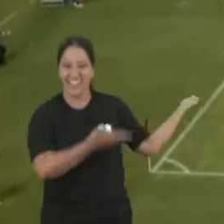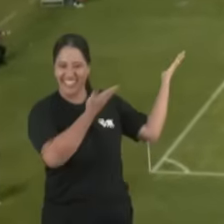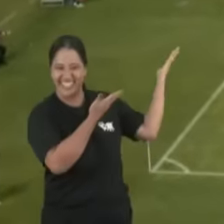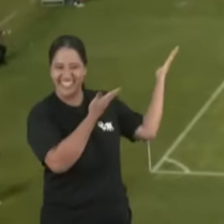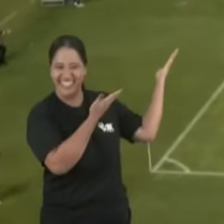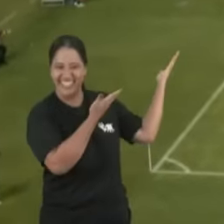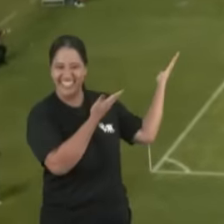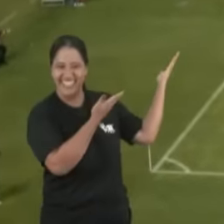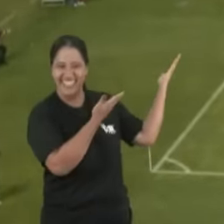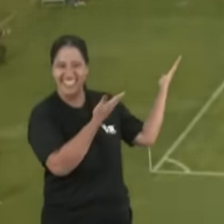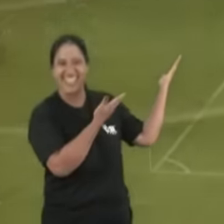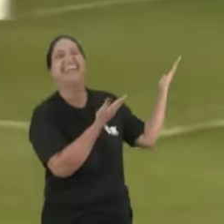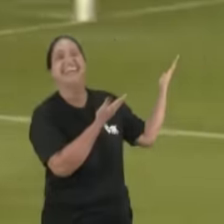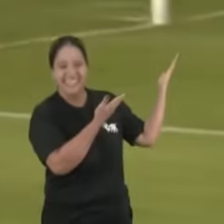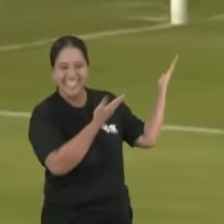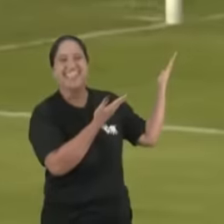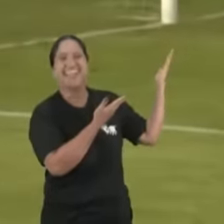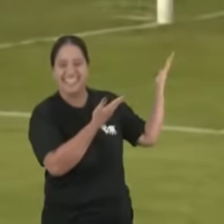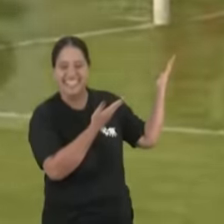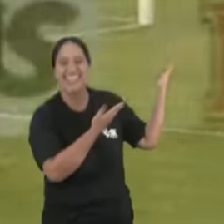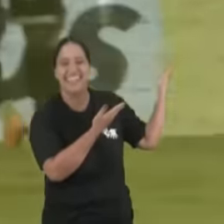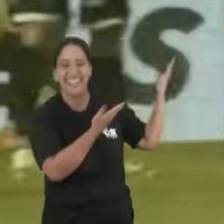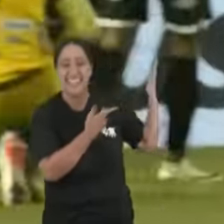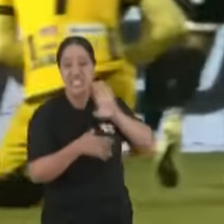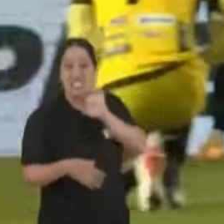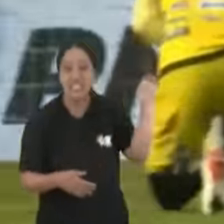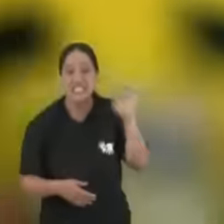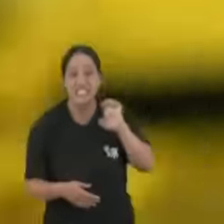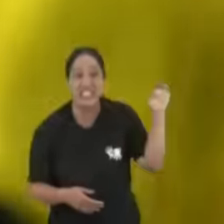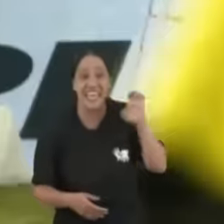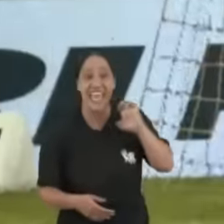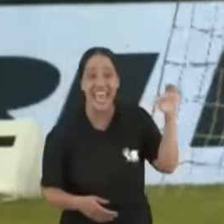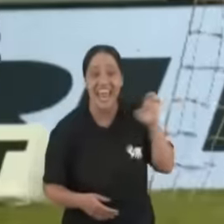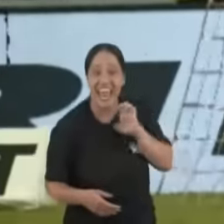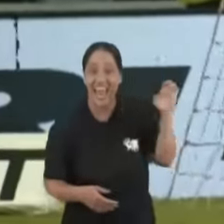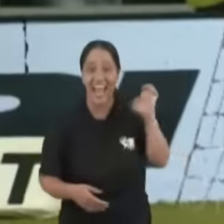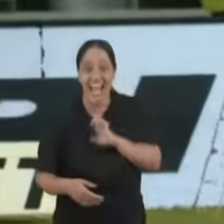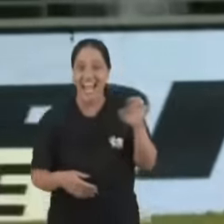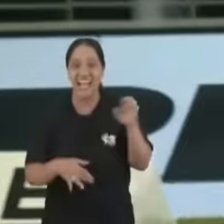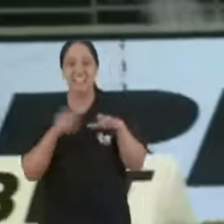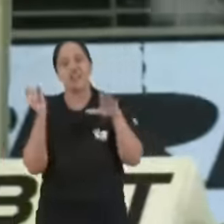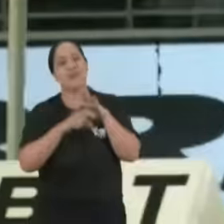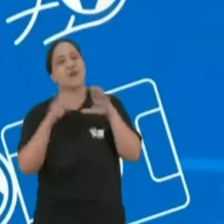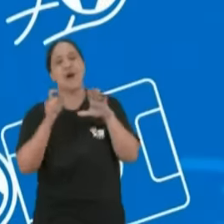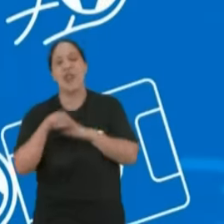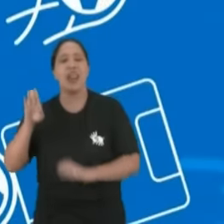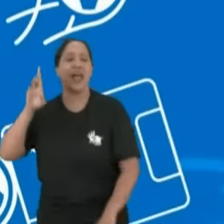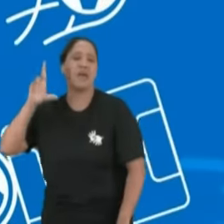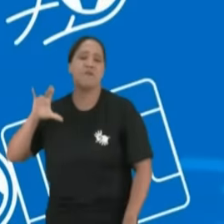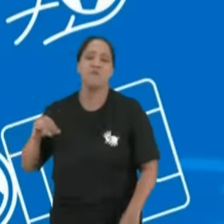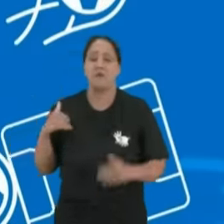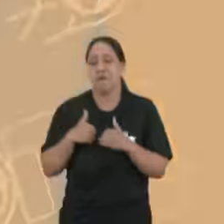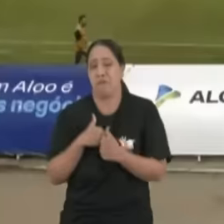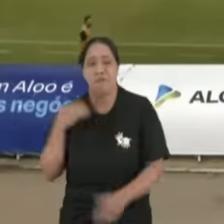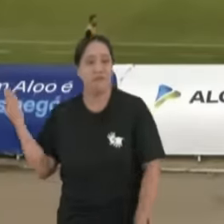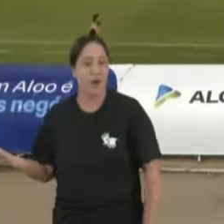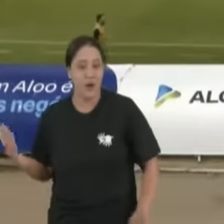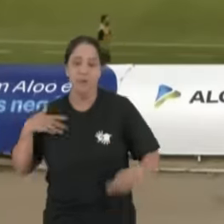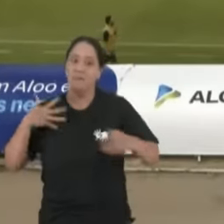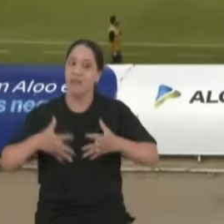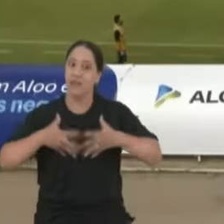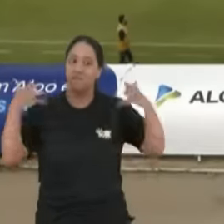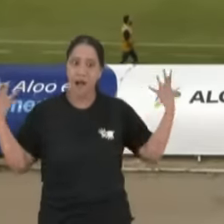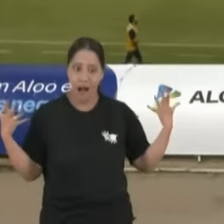Ribeiro, olha aí, concluindo de pé canhoto, tirando o goleiro Bruno Pedissola e ampliando o